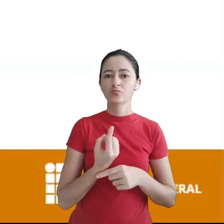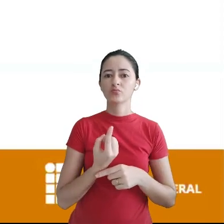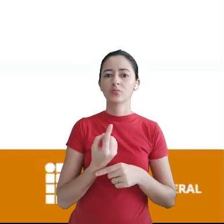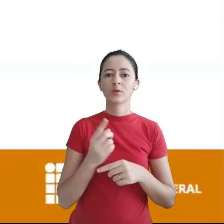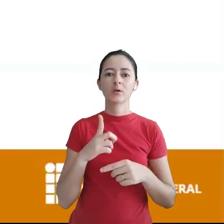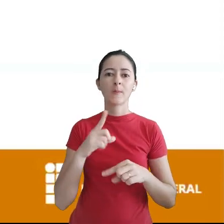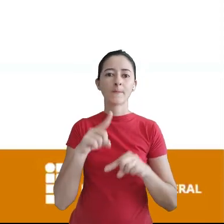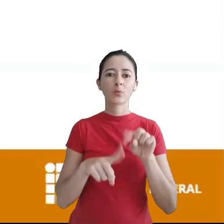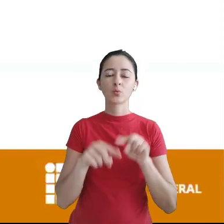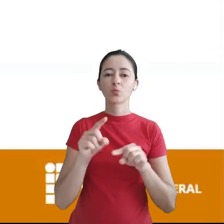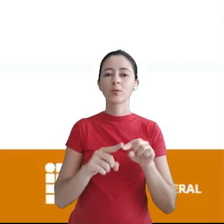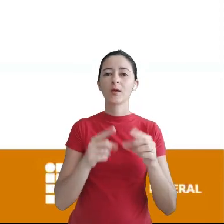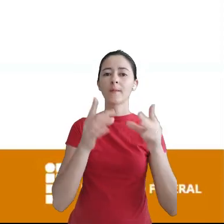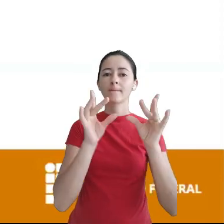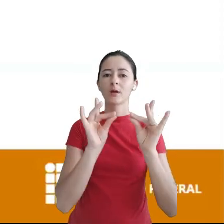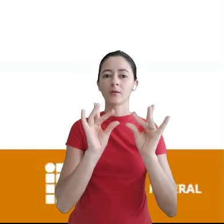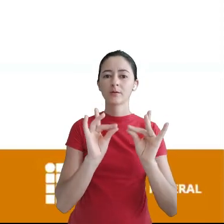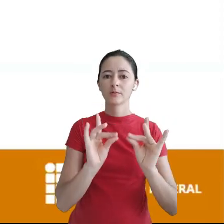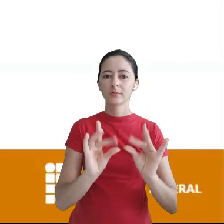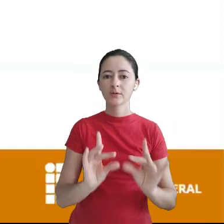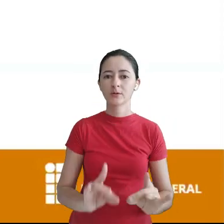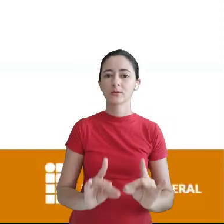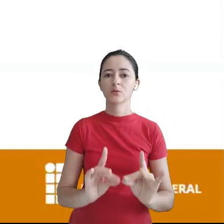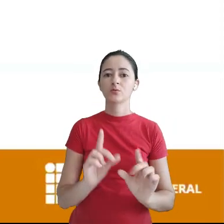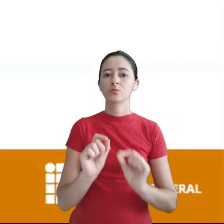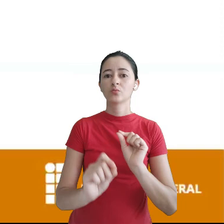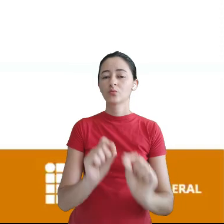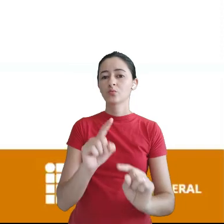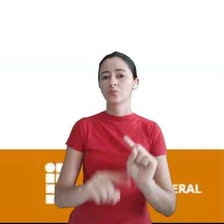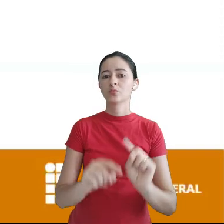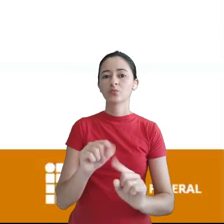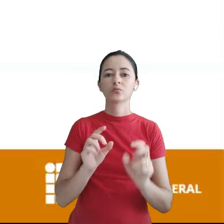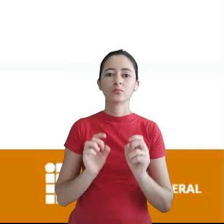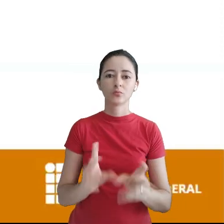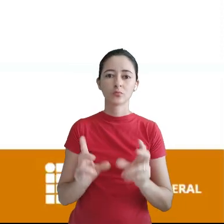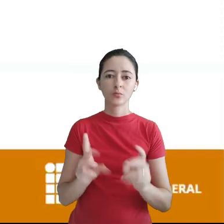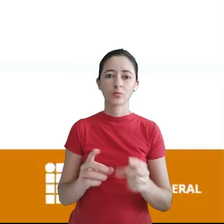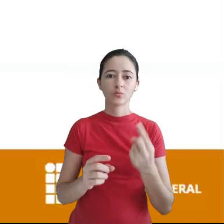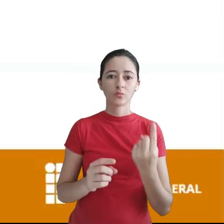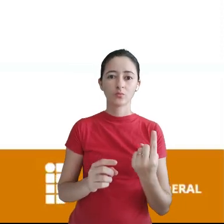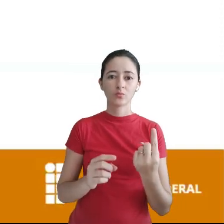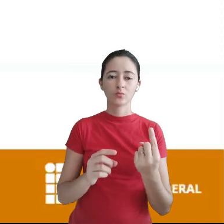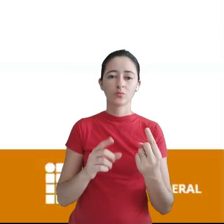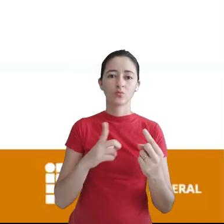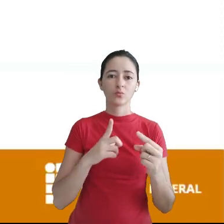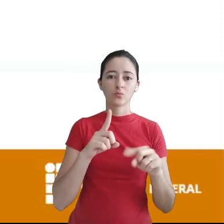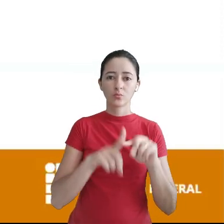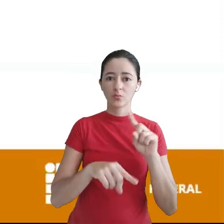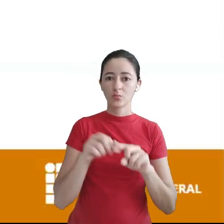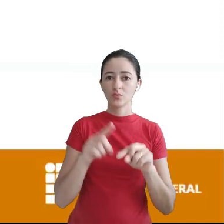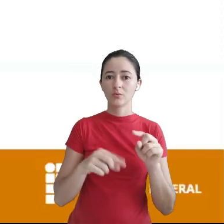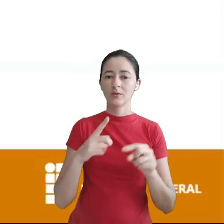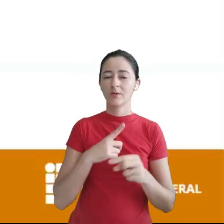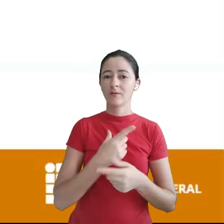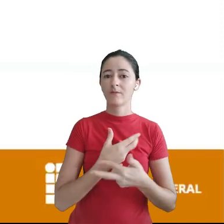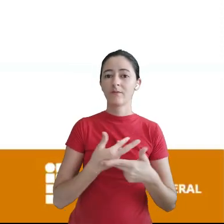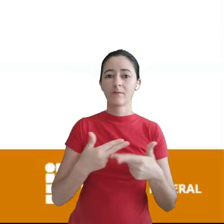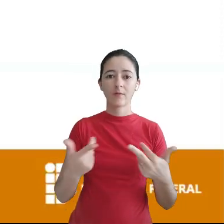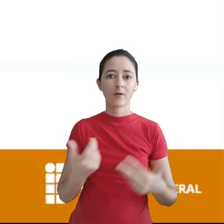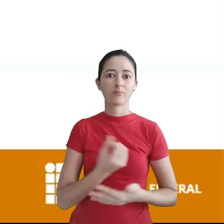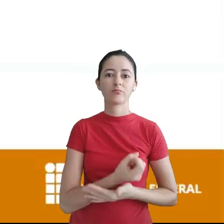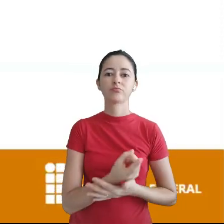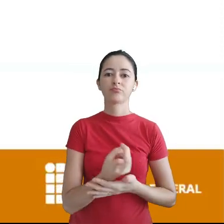específica só. O produto é a descrição daquilo que está sendo vendido. Certo? Então, um produto possui